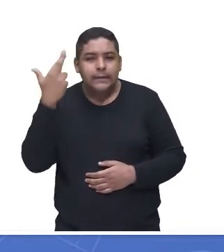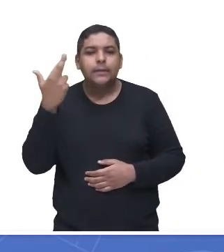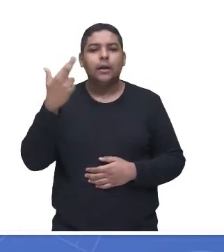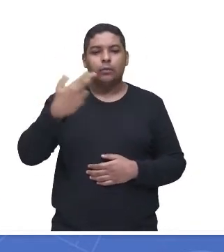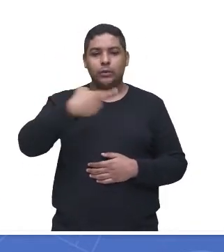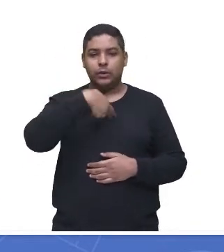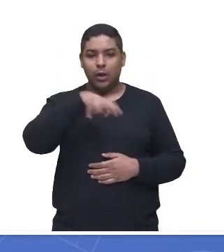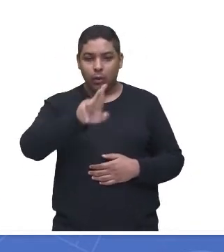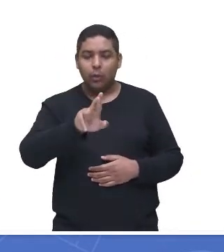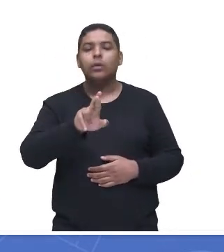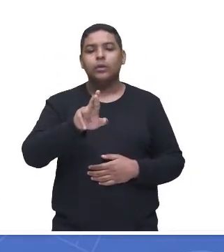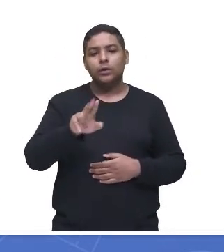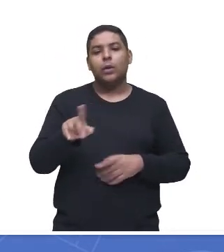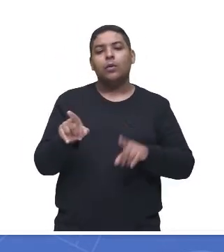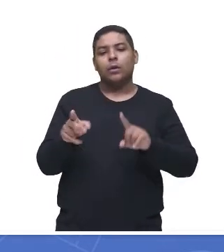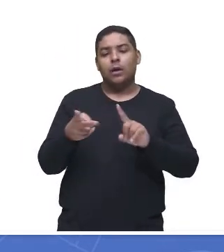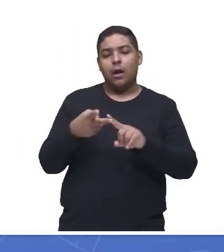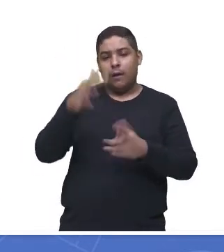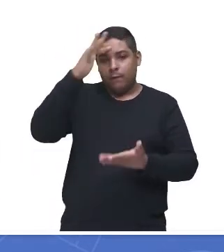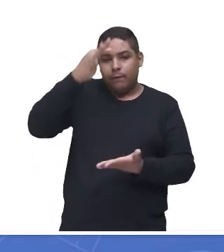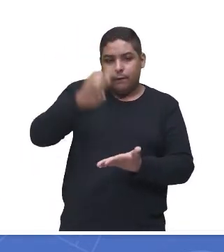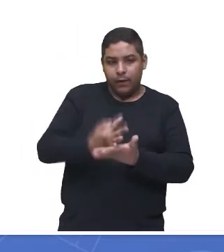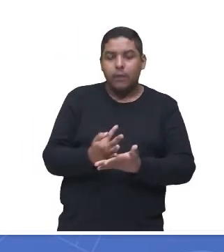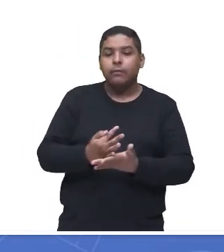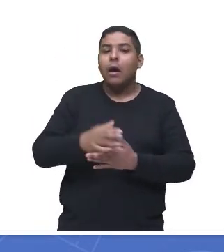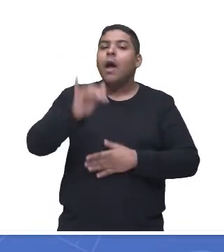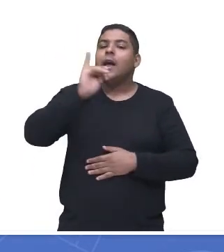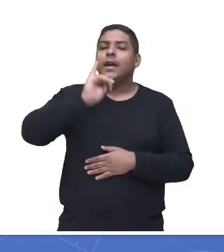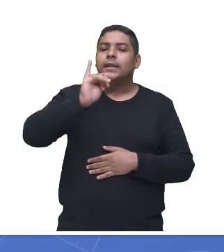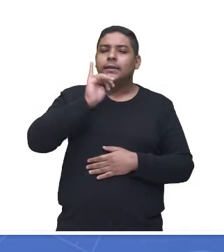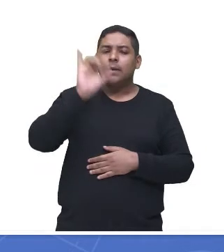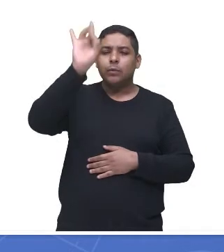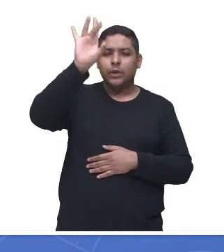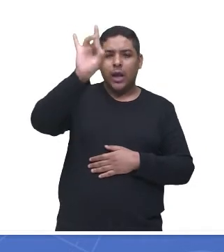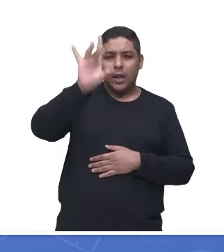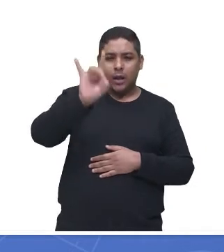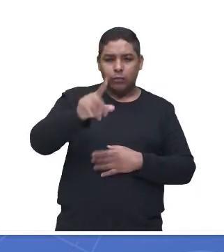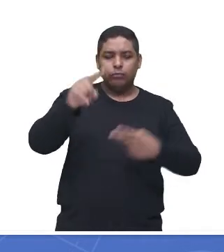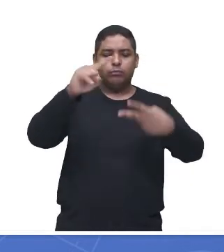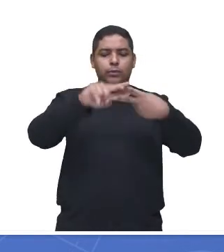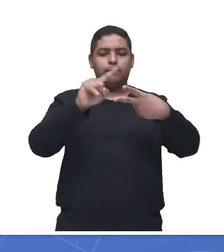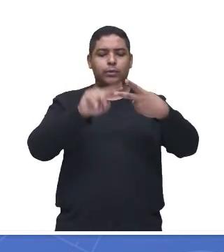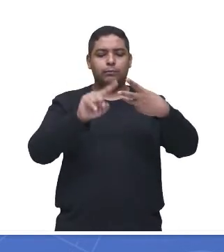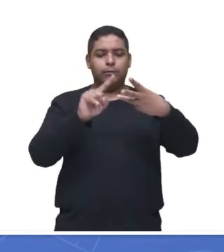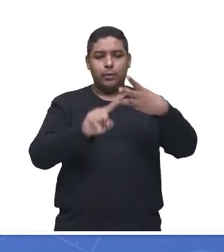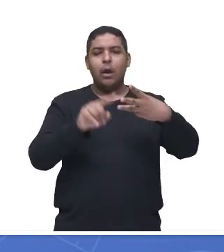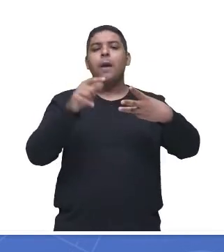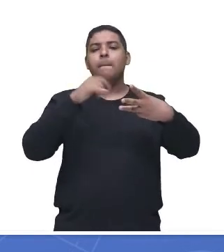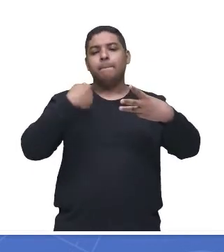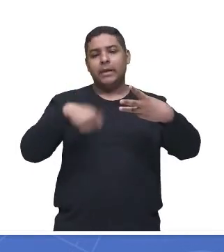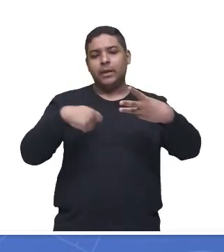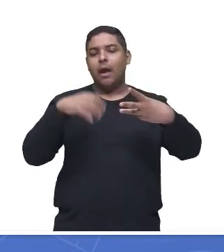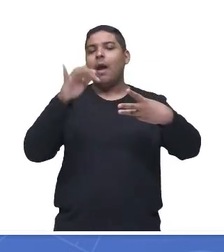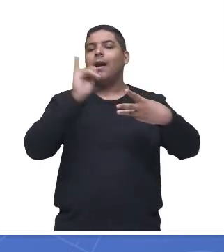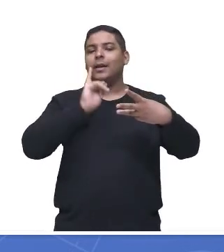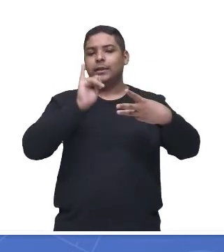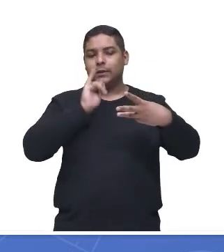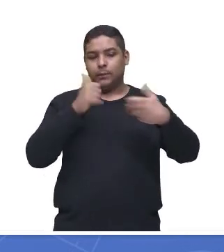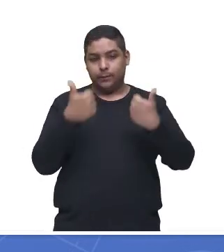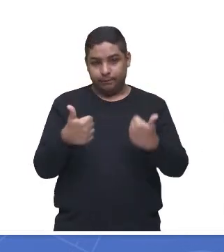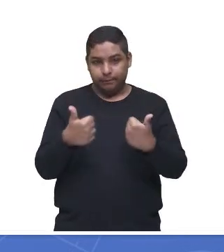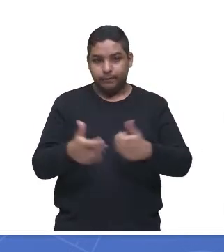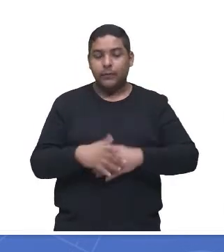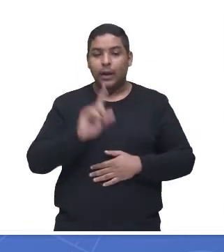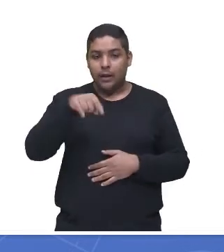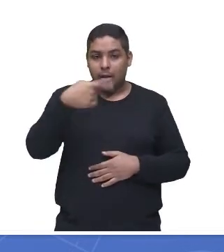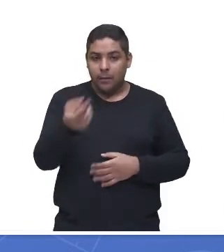teológico, a fé. Eu quero que vocês dêem um exemplo de cada um desses conhecimentos aí, tá bom? Então vamos lá, daqui a